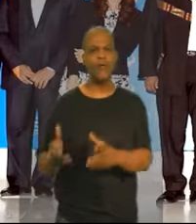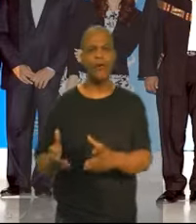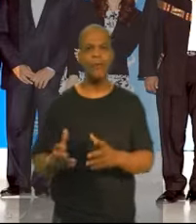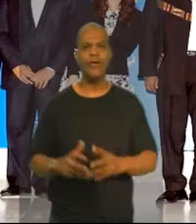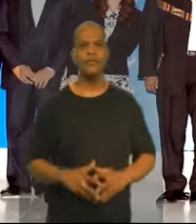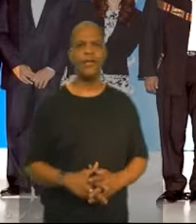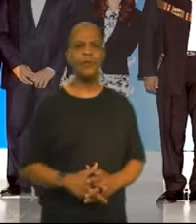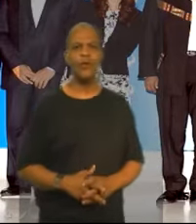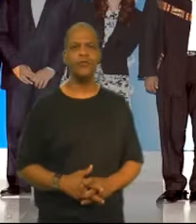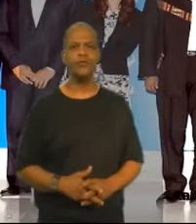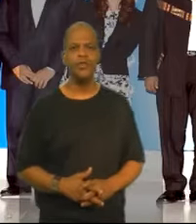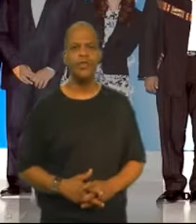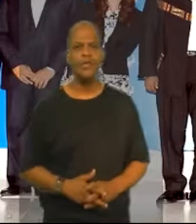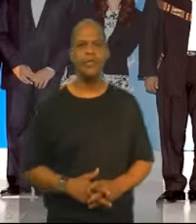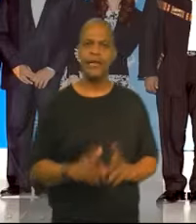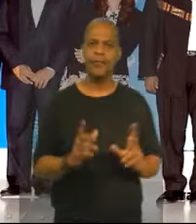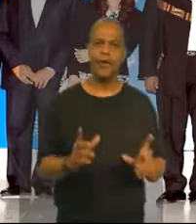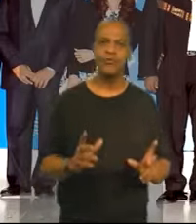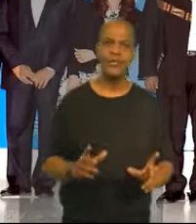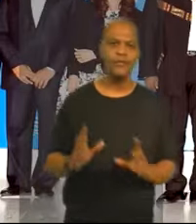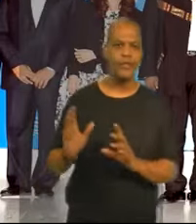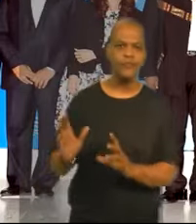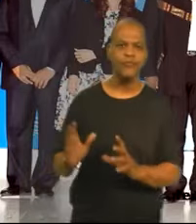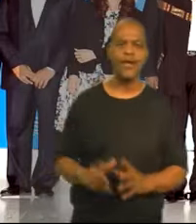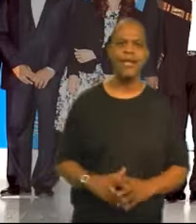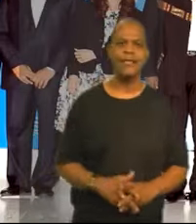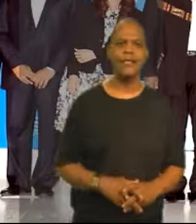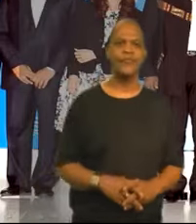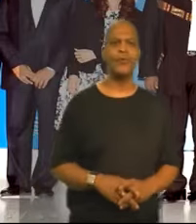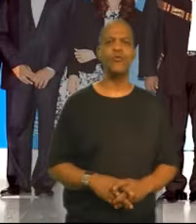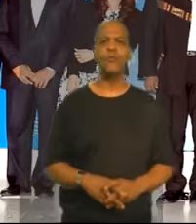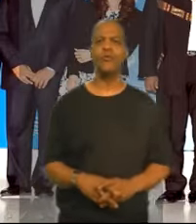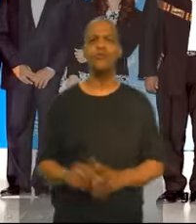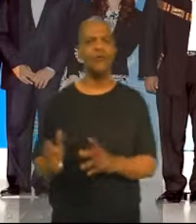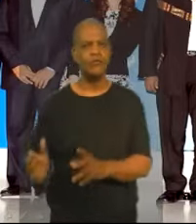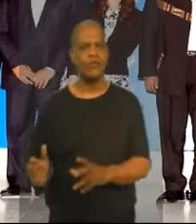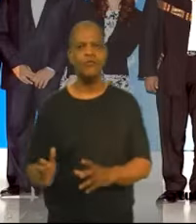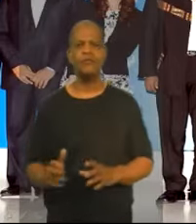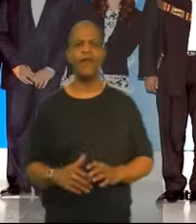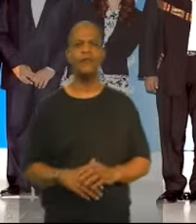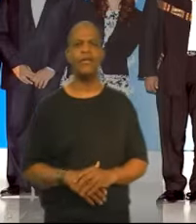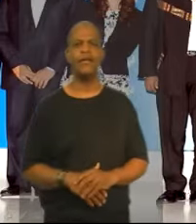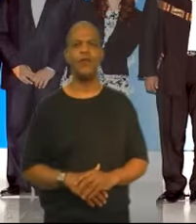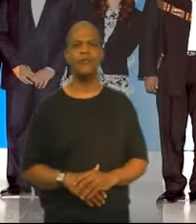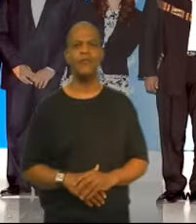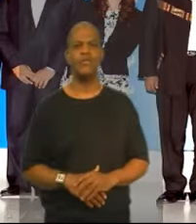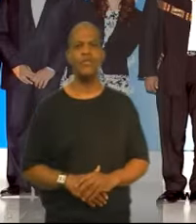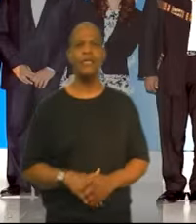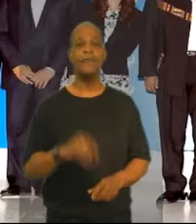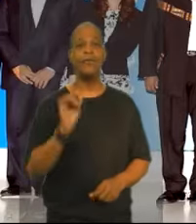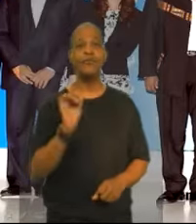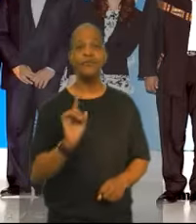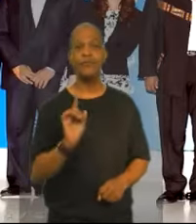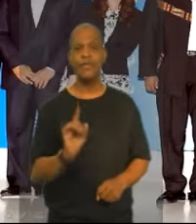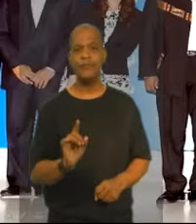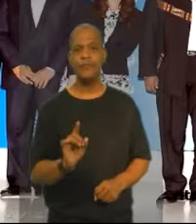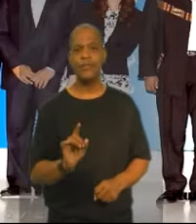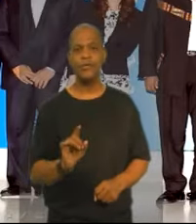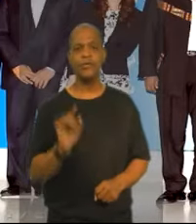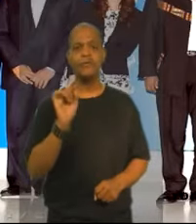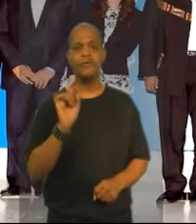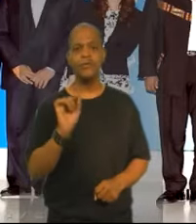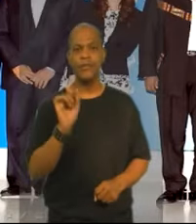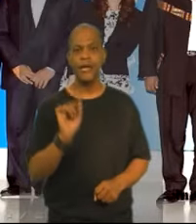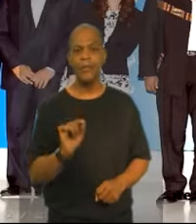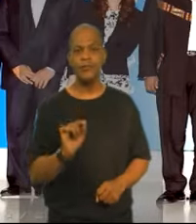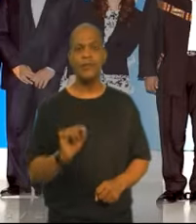2010, logo após o terremoto do Chile. Terremoto esse, nós vamos falar dele em momento oportuno, assim como vamos falar do terremoto do Haiti. Mas muito cuidado, viu,